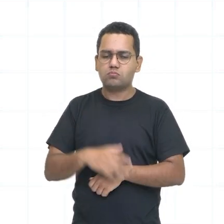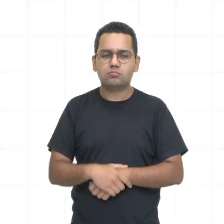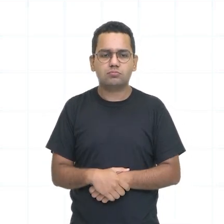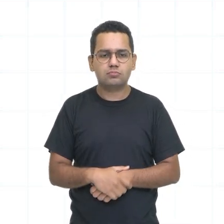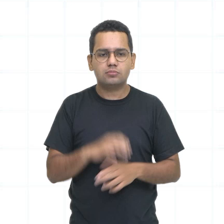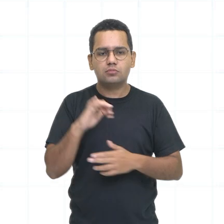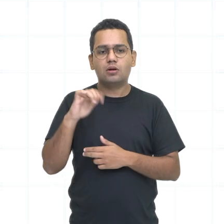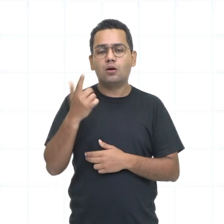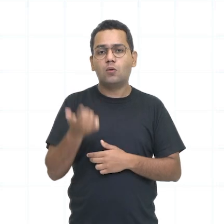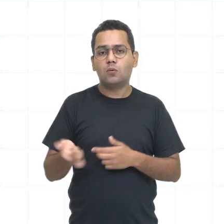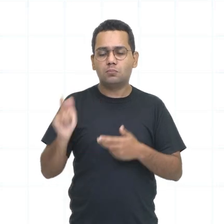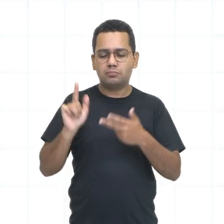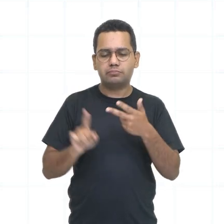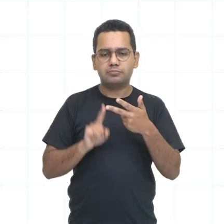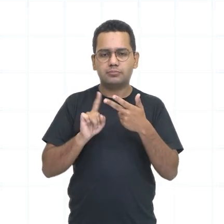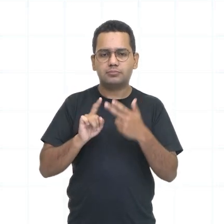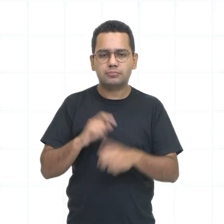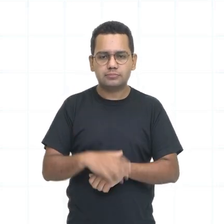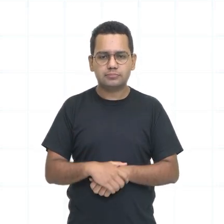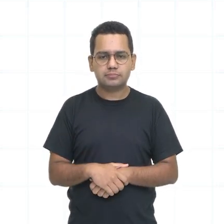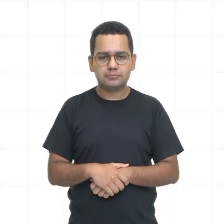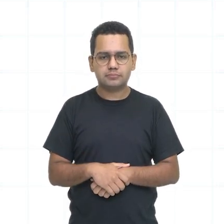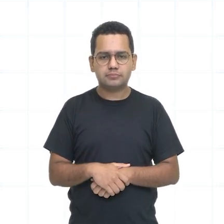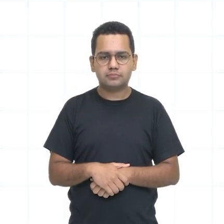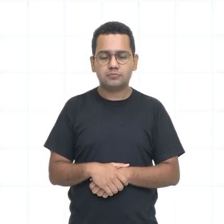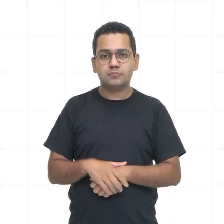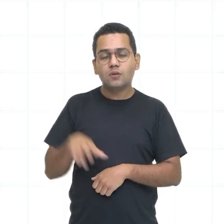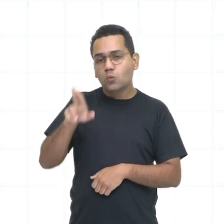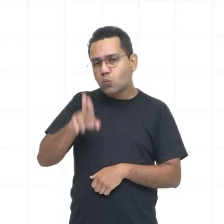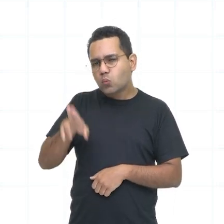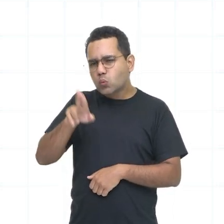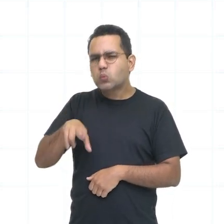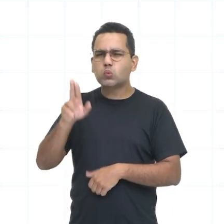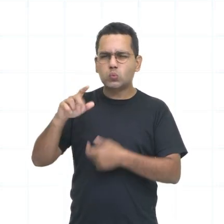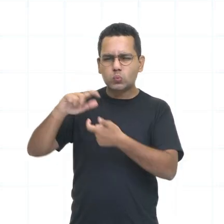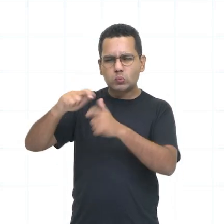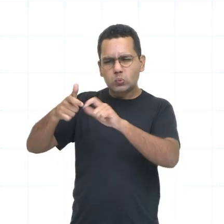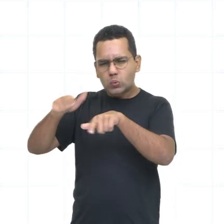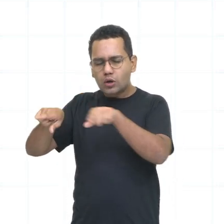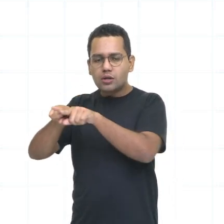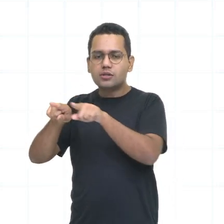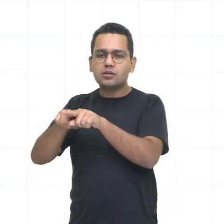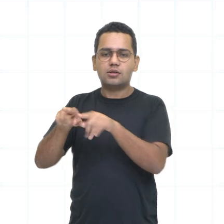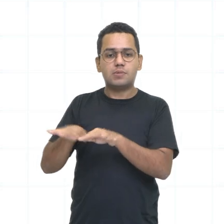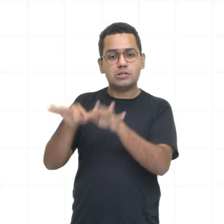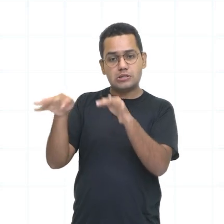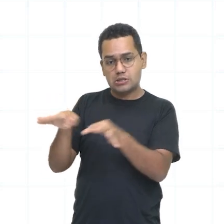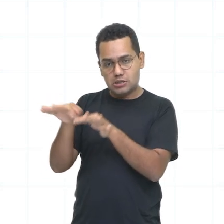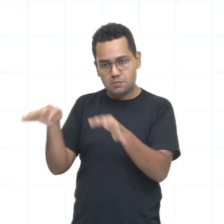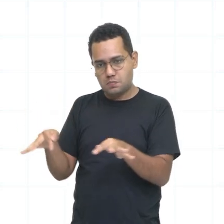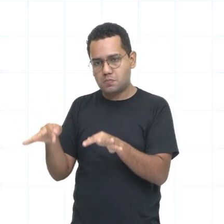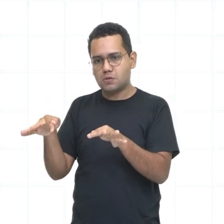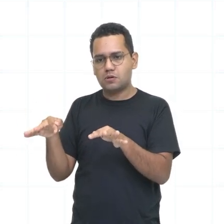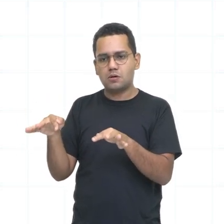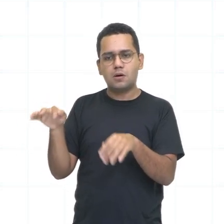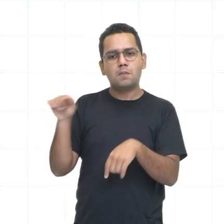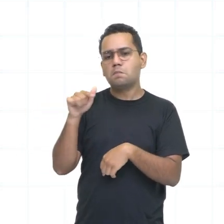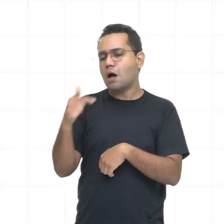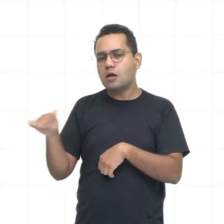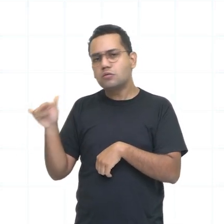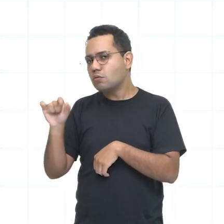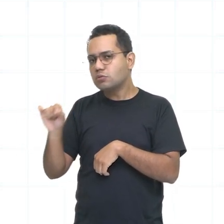Outra característica é exploração das formas geométricas e das formas simples, na maioria das vezes sem